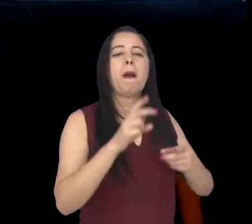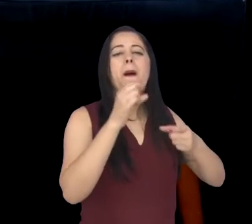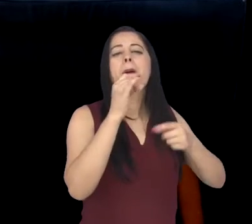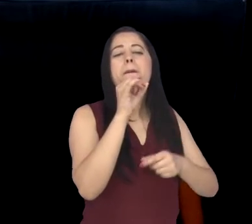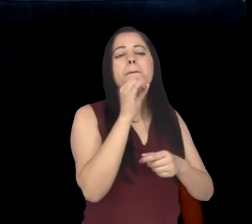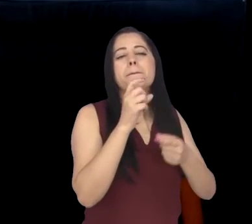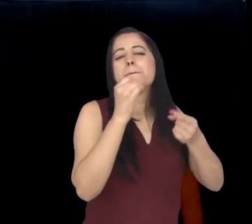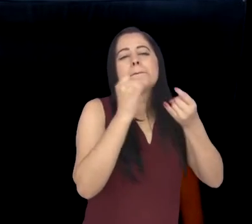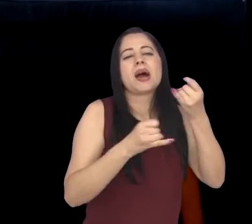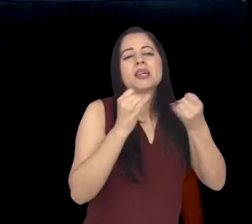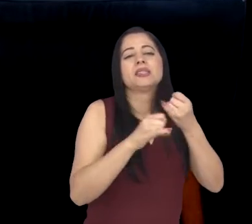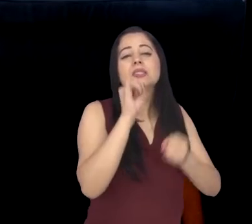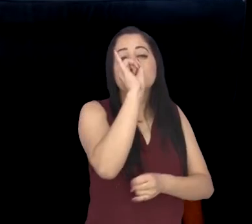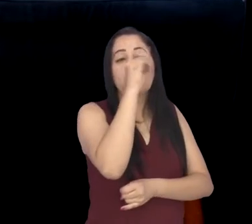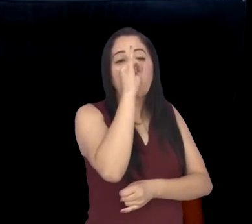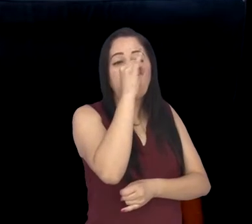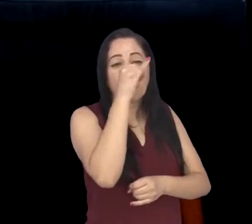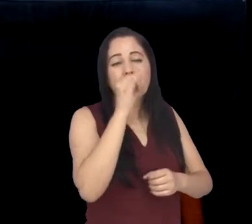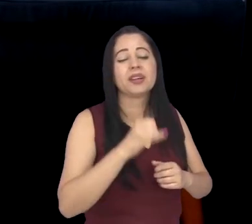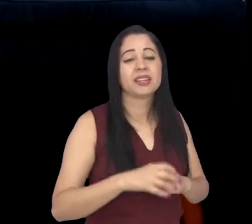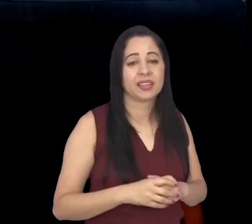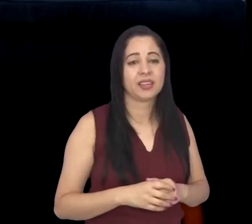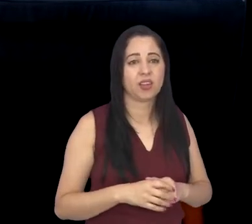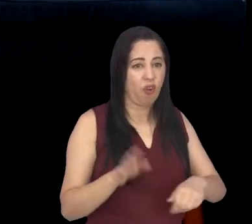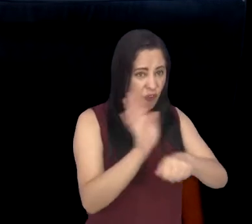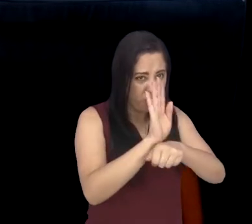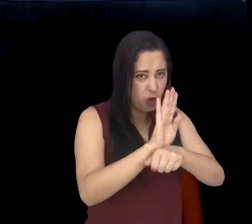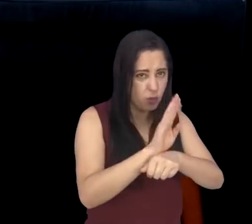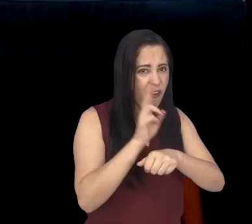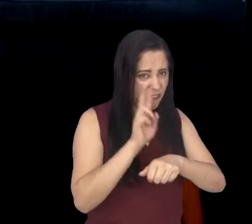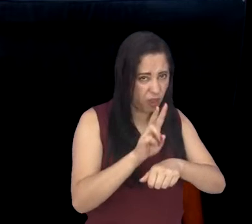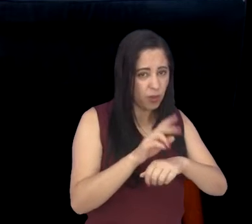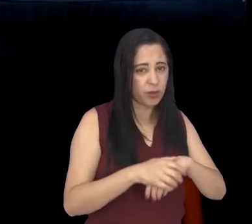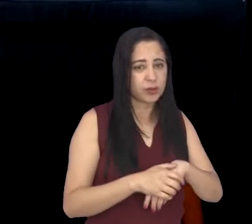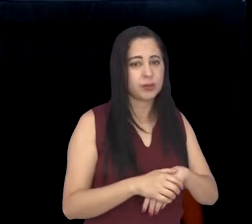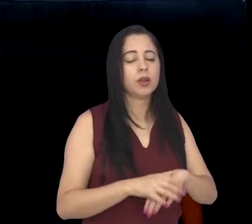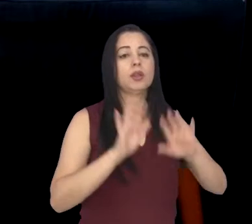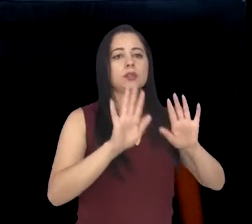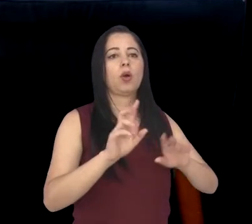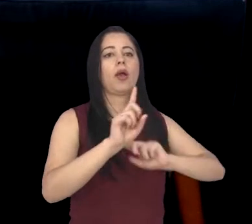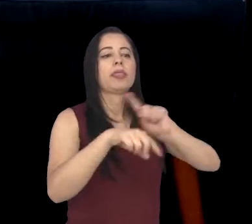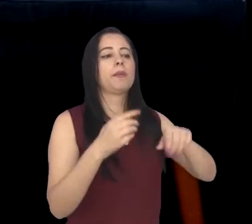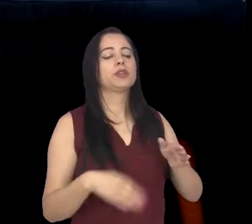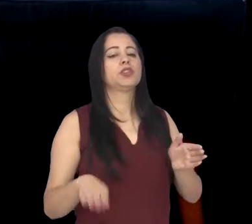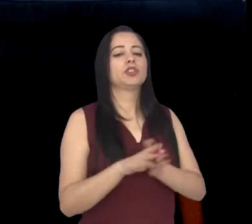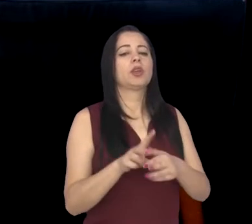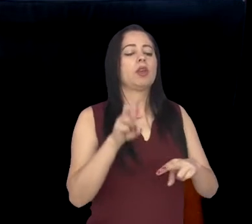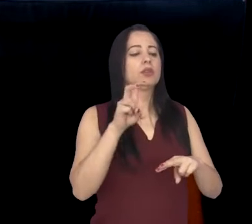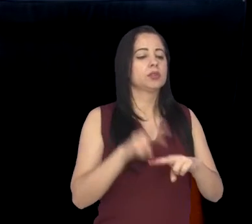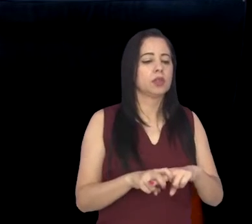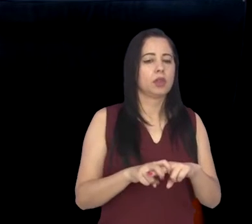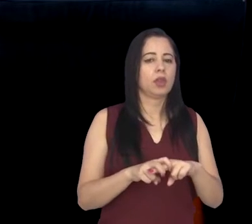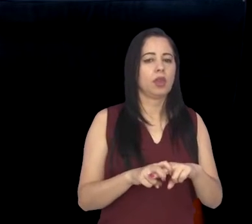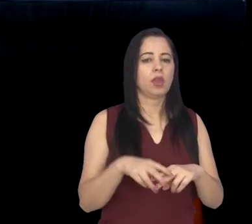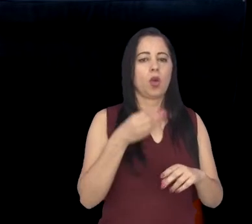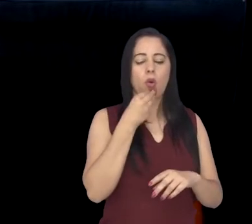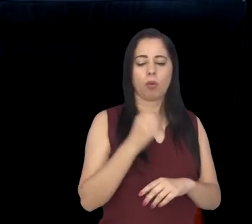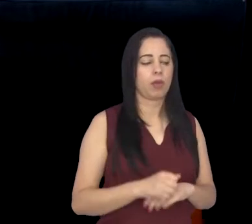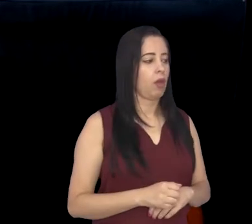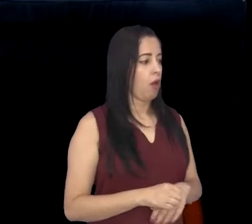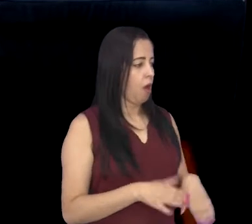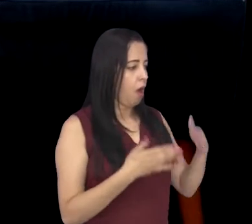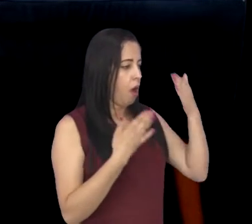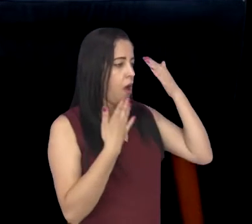Baby, quando ele faz tudo. Não sei se você viu esse filme. E quando eu encostei na redação, o Ciro chegou e falou, valeu, porco. Não falou